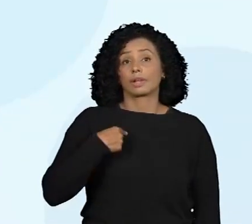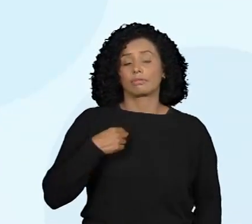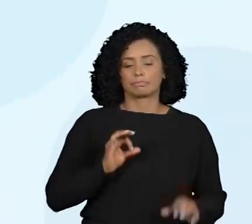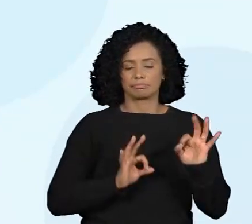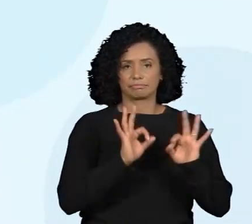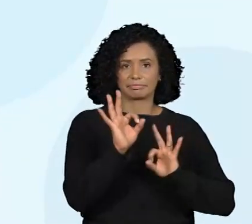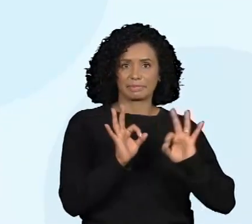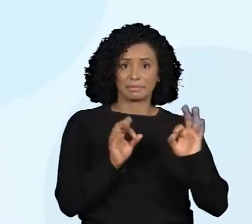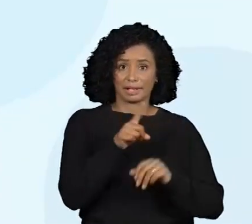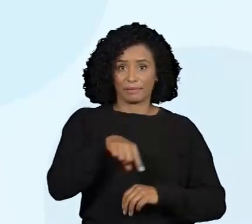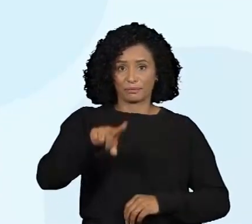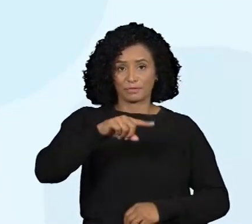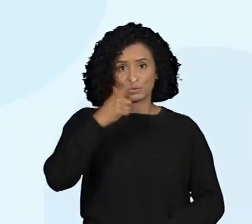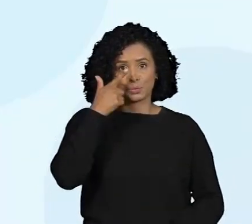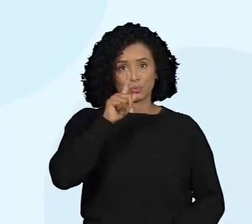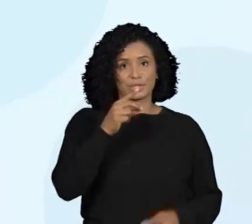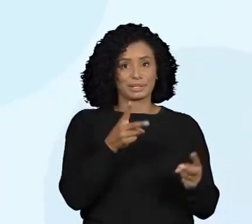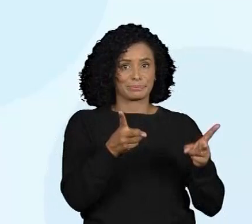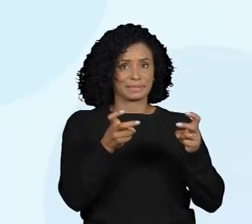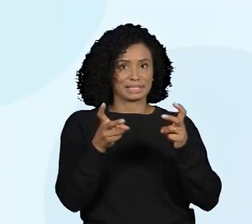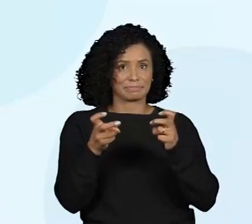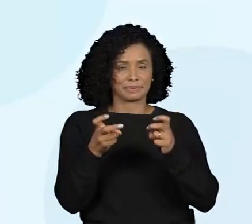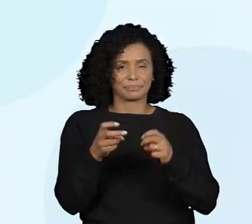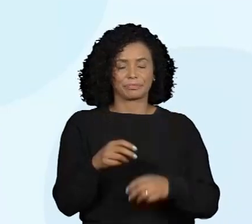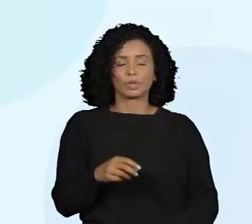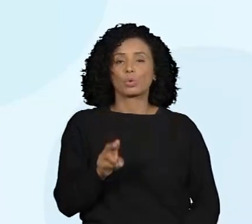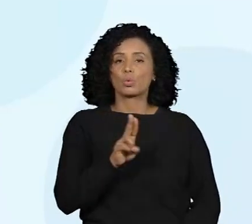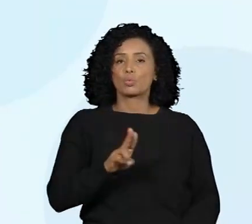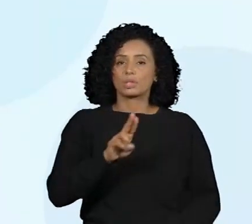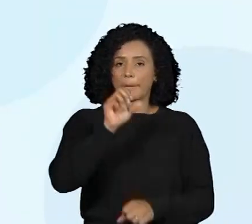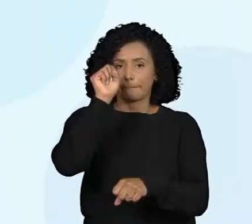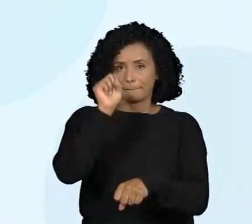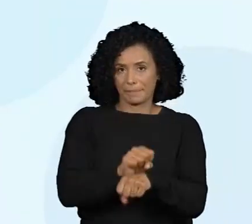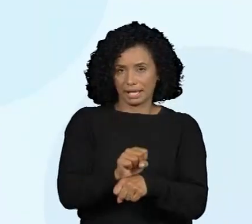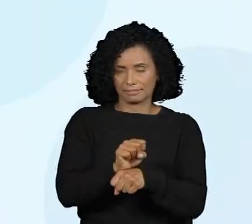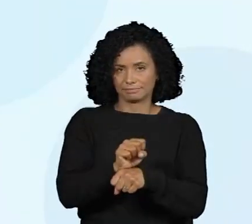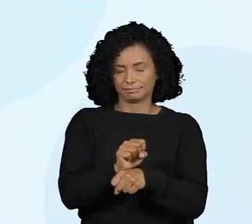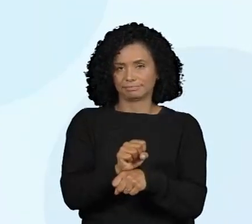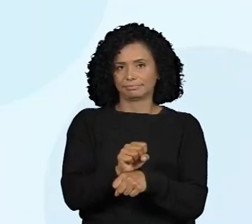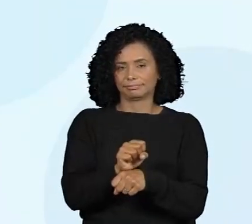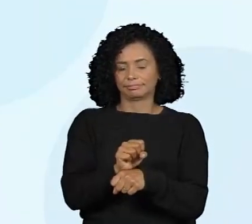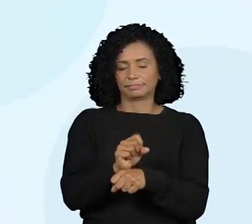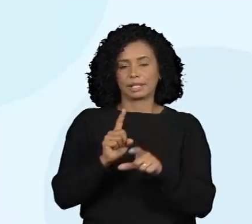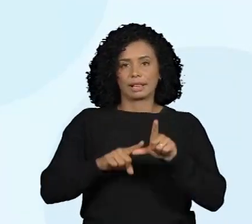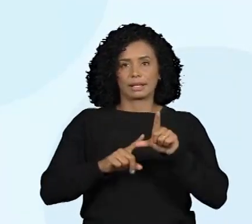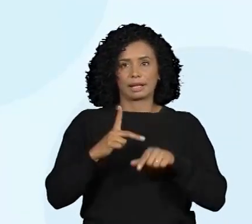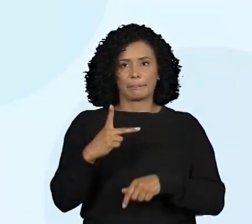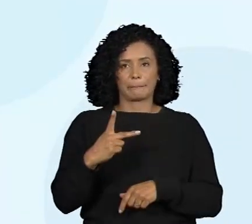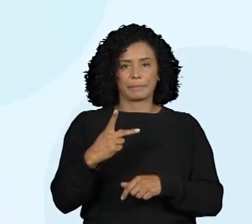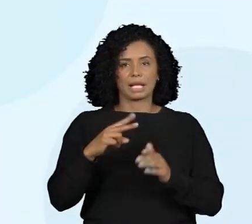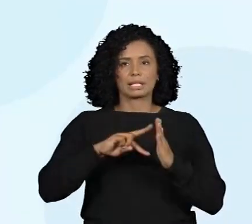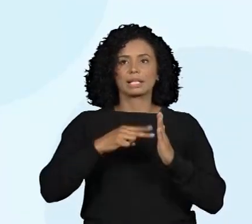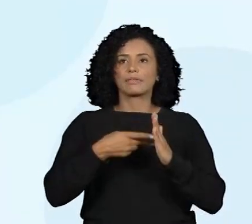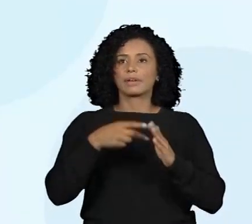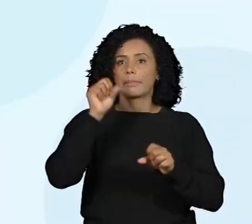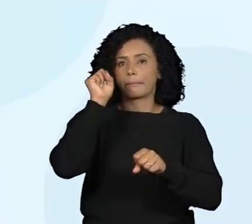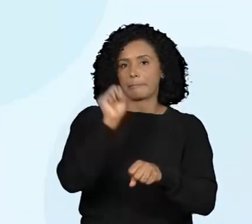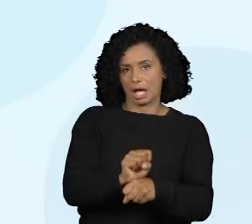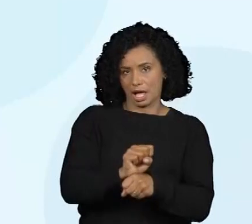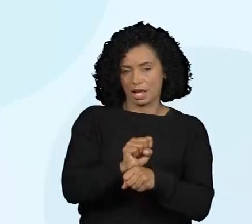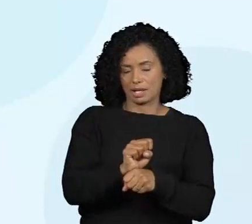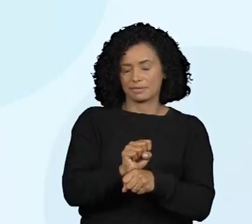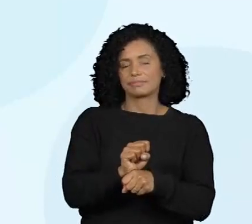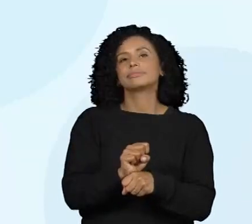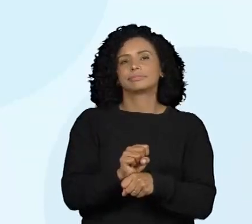aqui é um P de pausa então a gente pode colocar